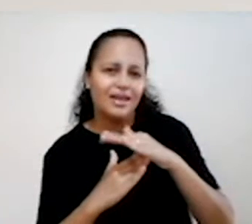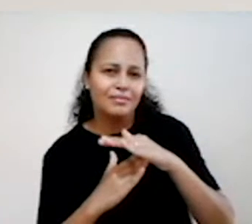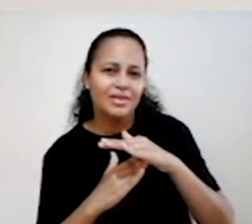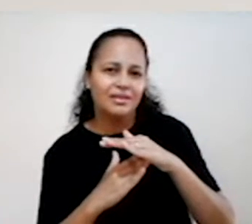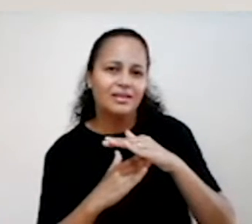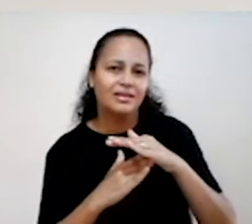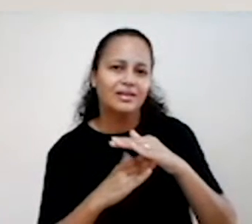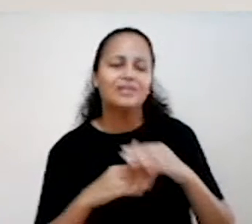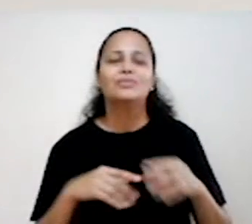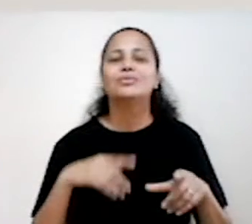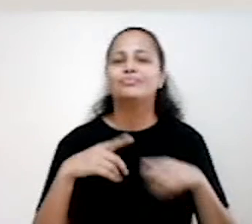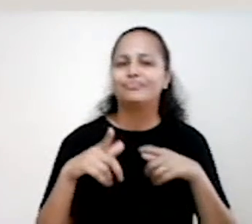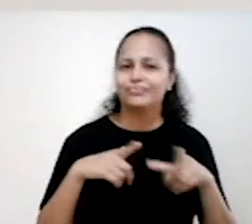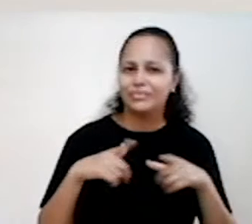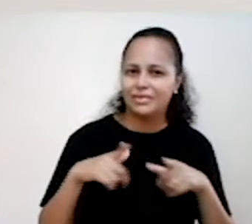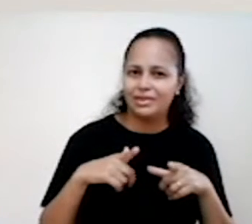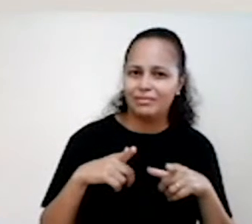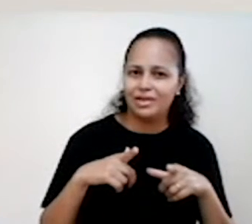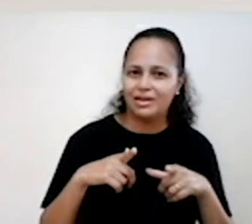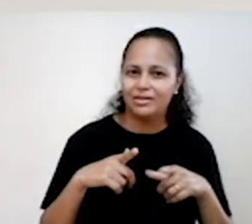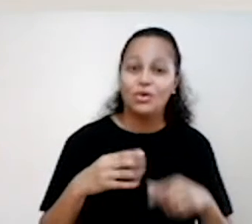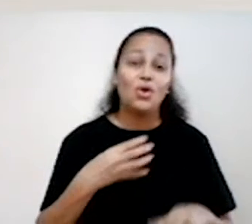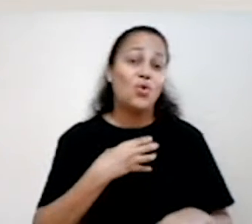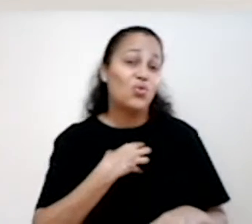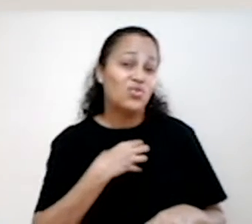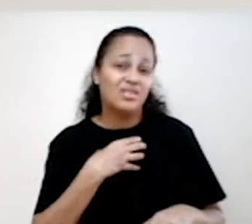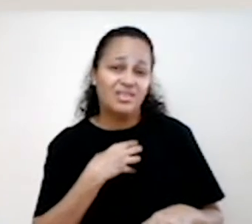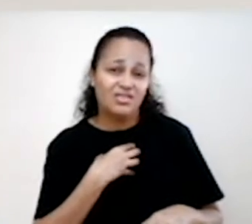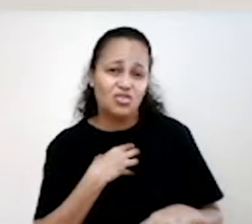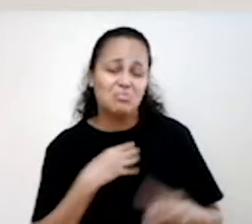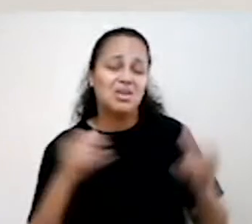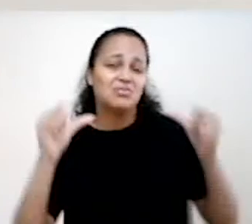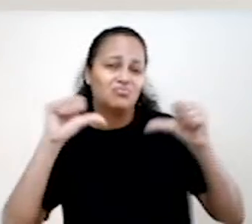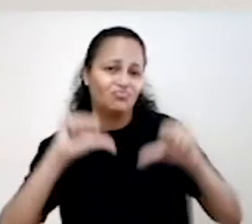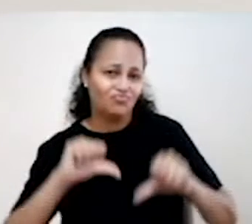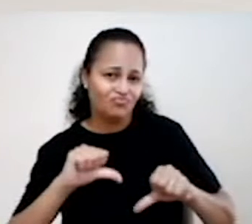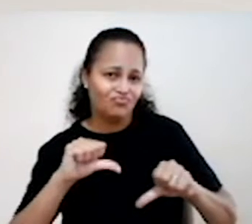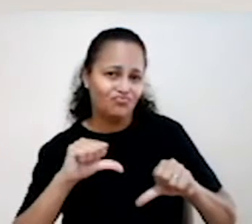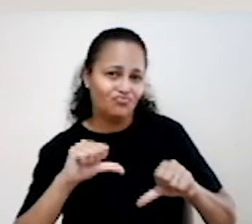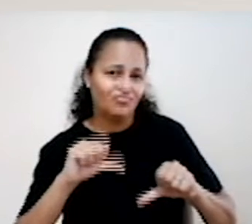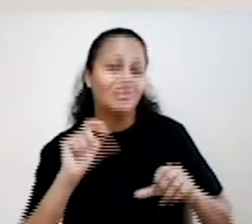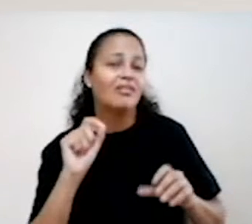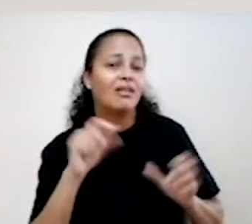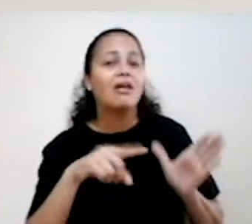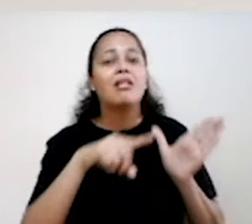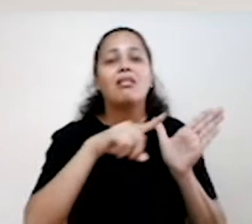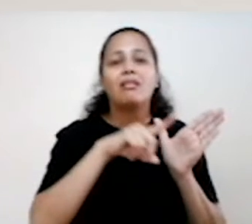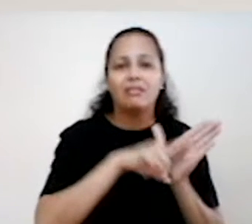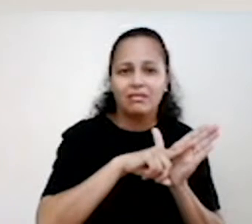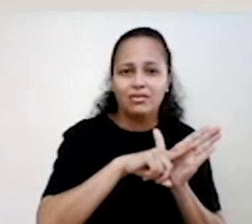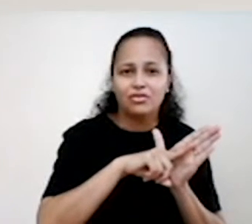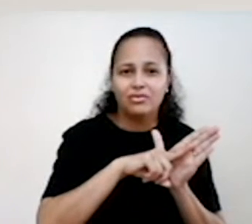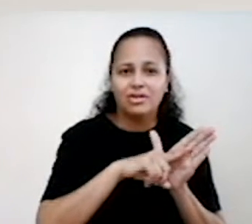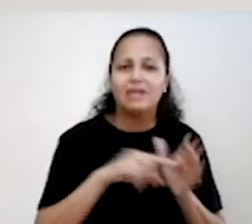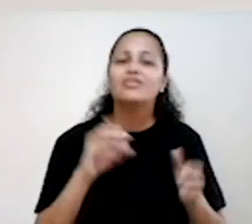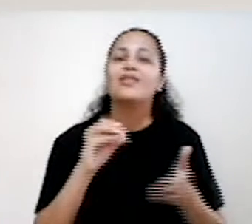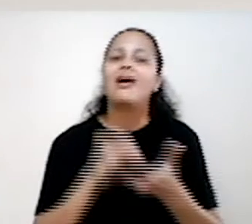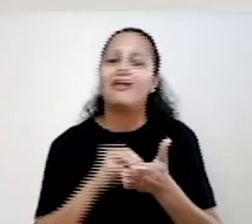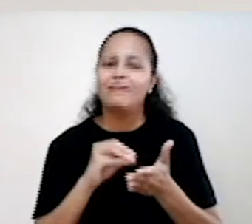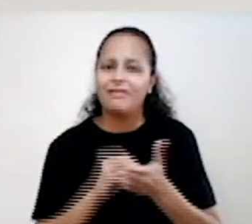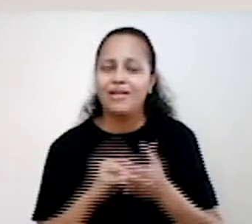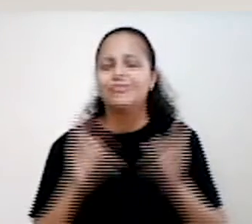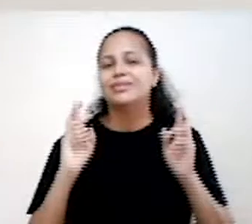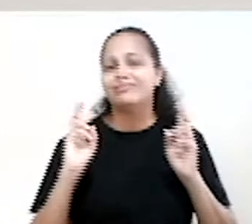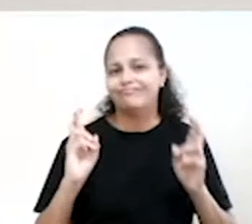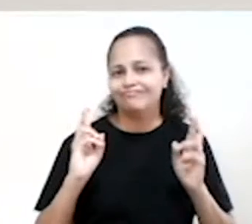para cumprir as atividades. Sobre o sentimento de fracasso e insegurança, está atrelado também à negatividade constante, à desesperança e o sentimento